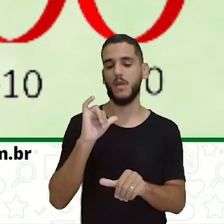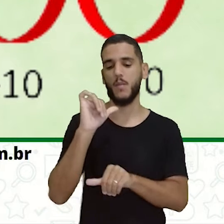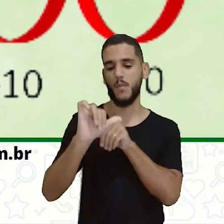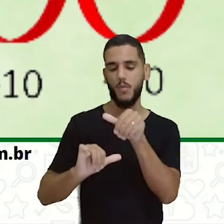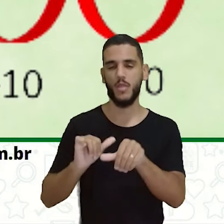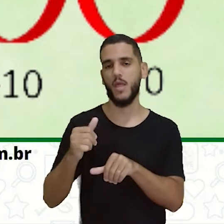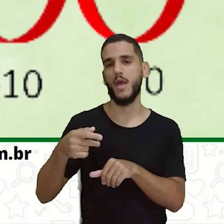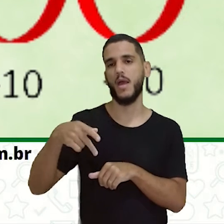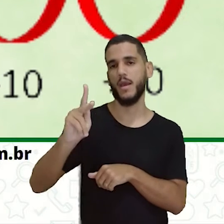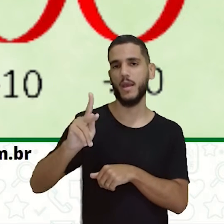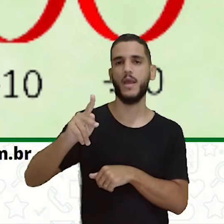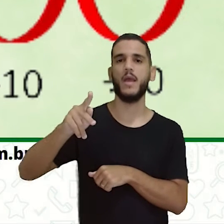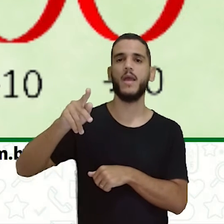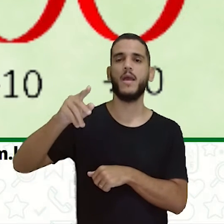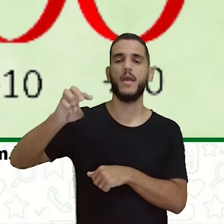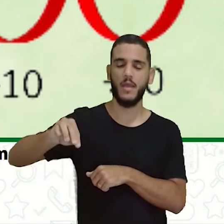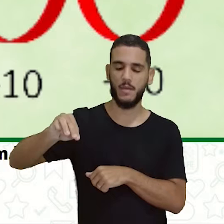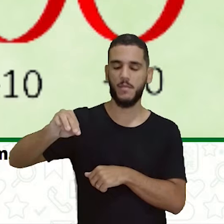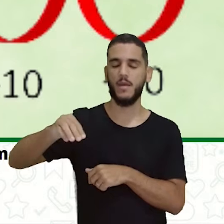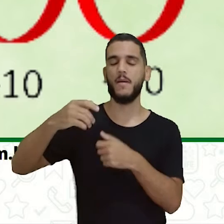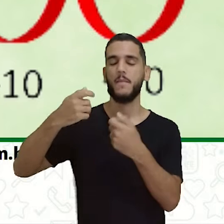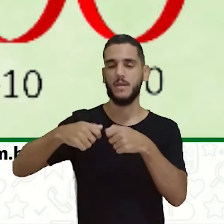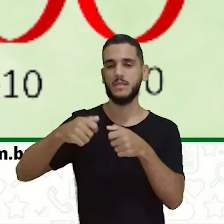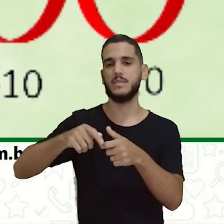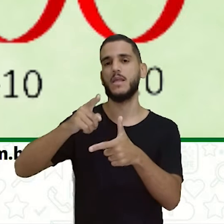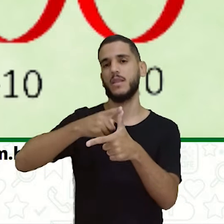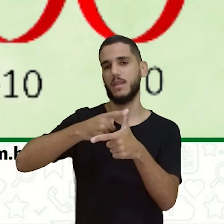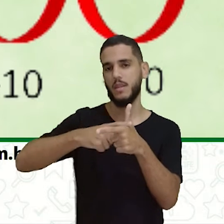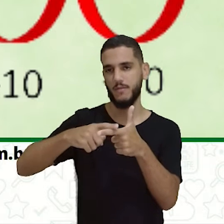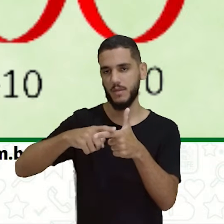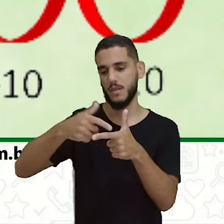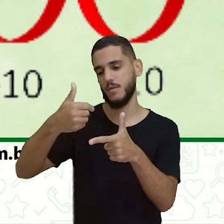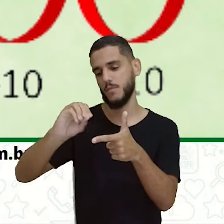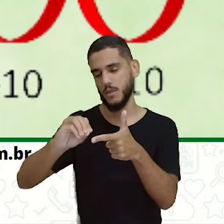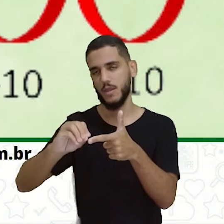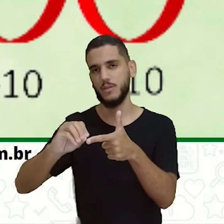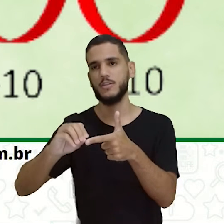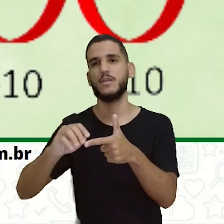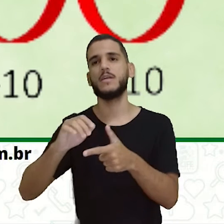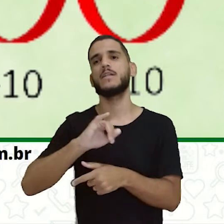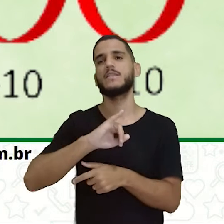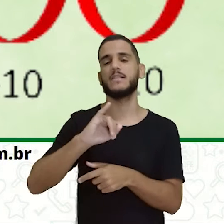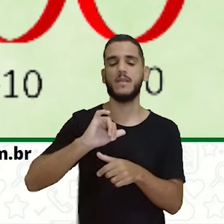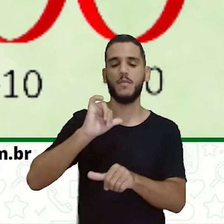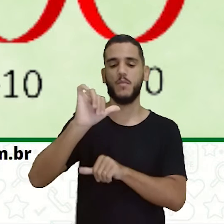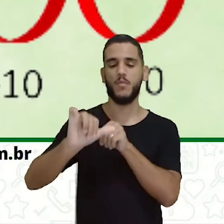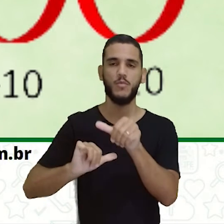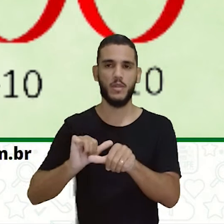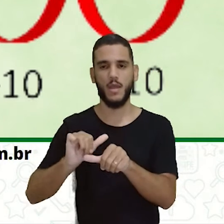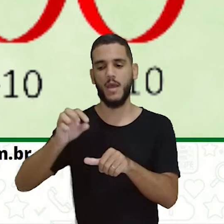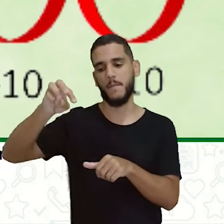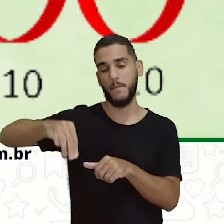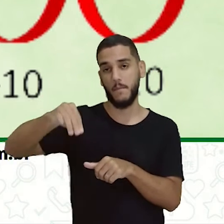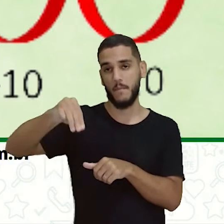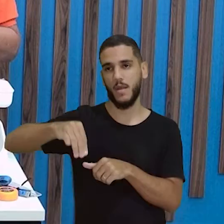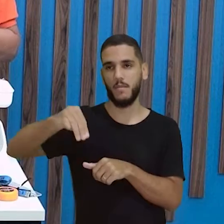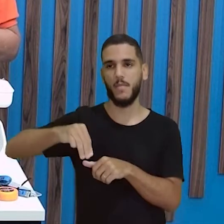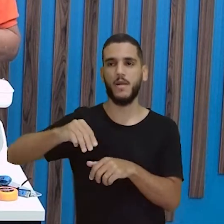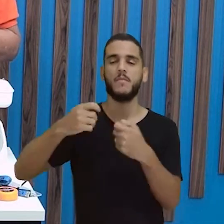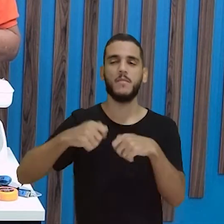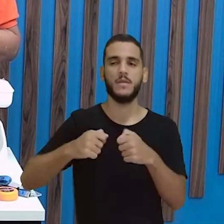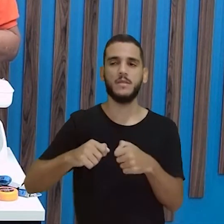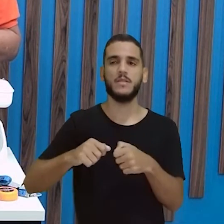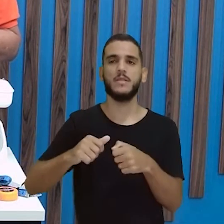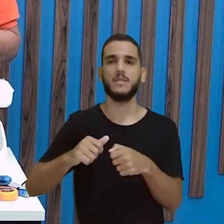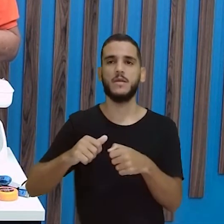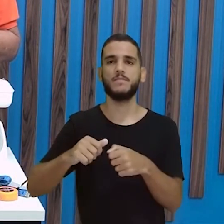dividindo. E se for de quilômetro para metro, eu venho multiplicando. Perceberam? As setinhas